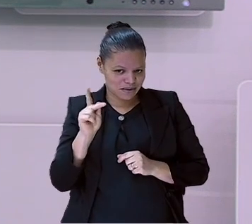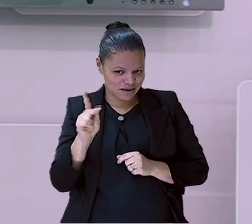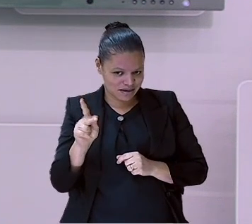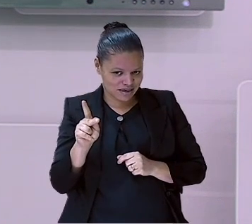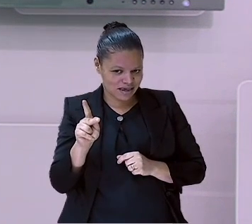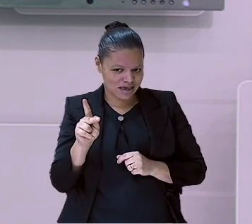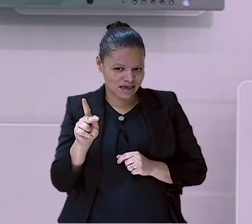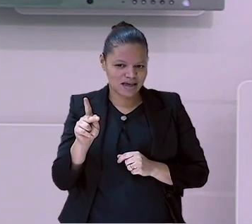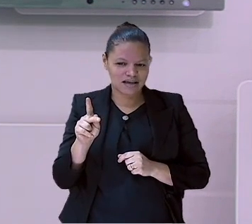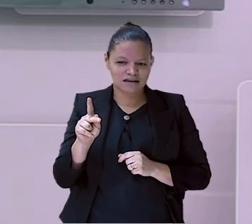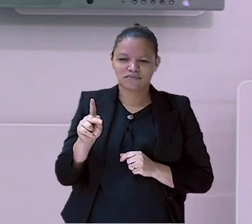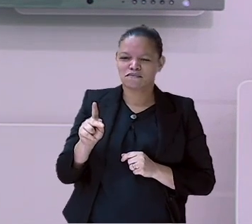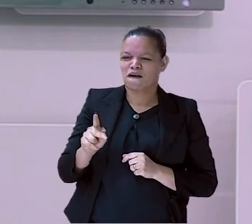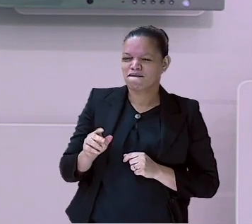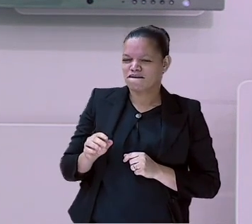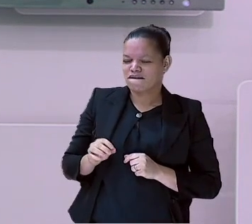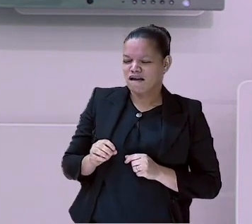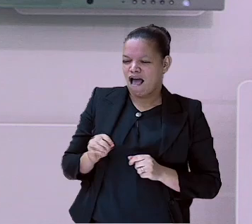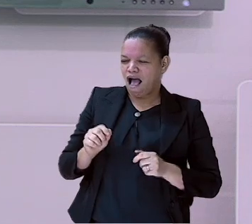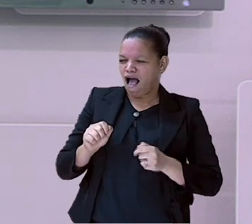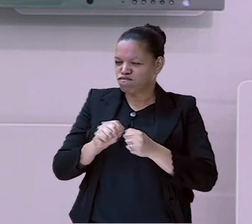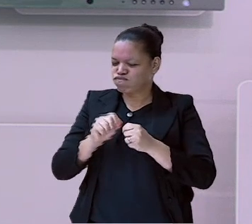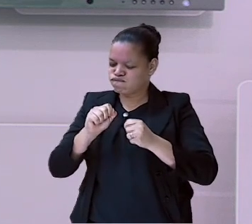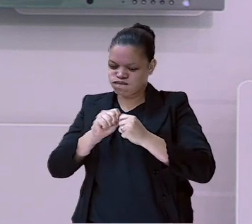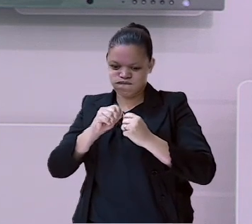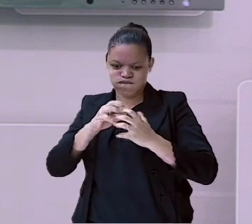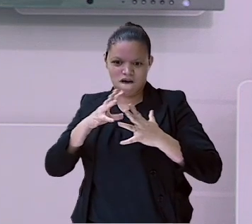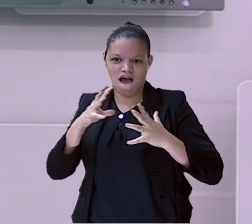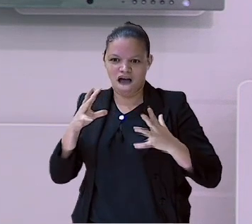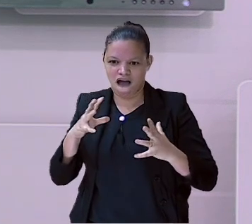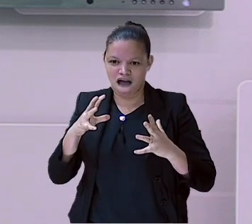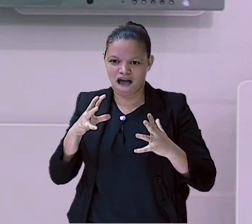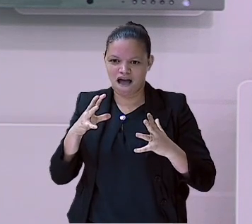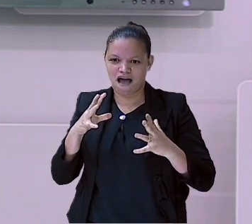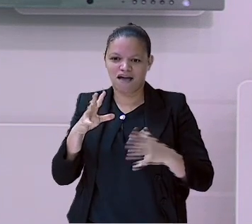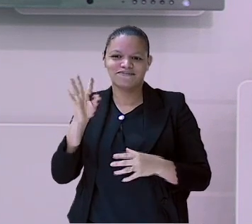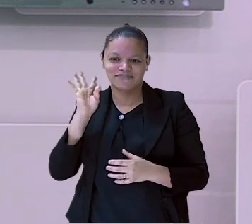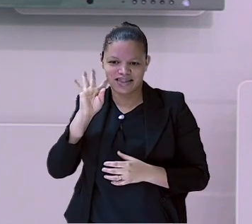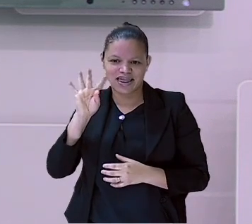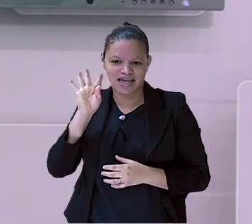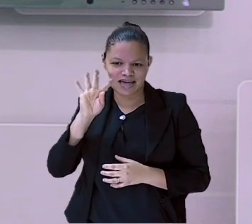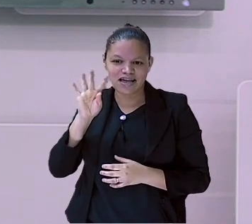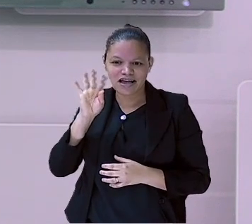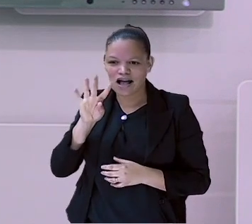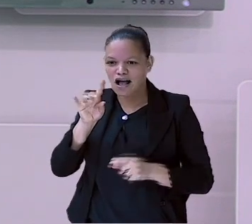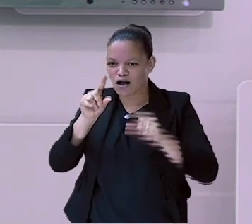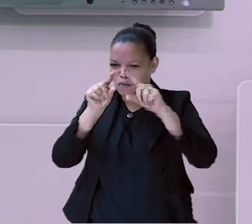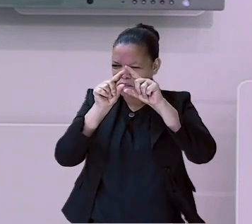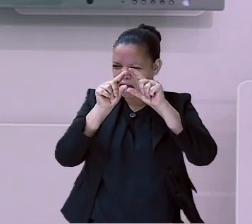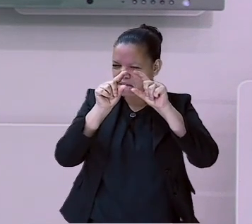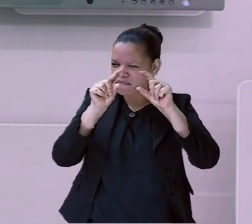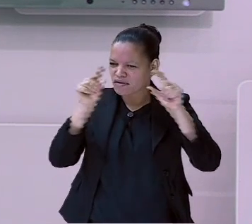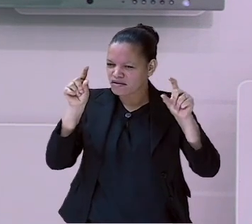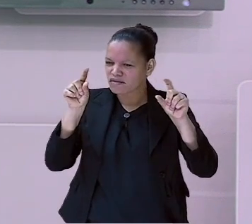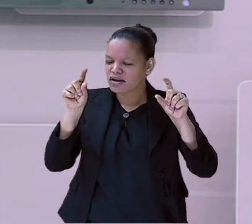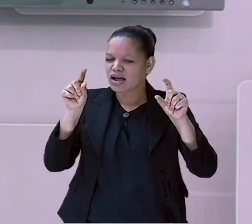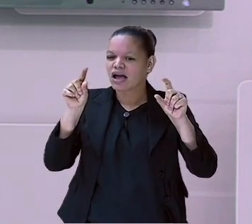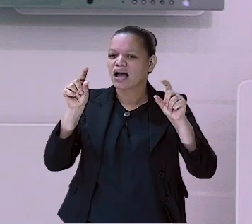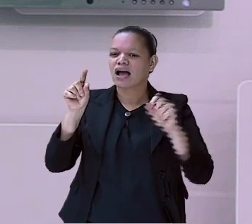é uma frase aí criativa, tá, pessoal? É uma frase assim, né,